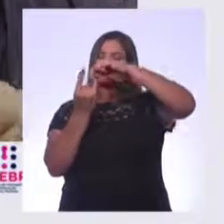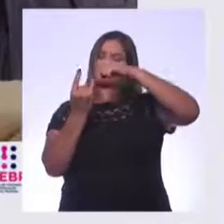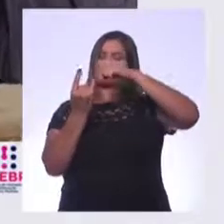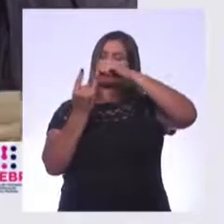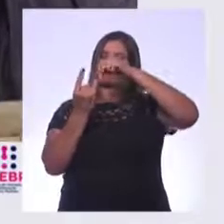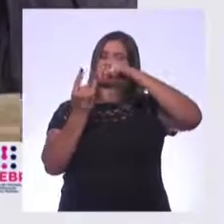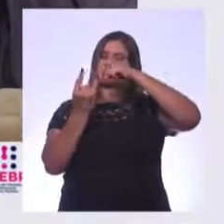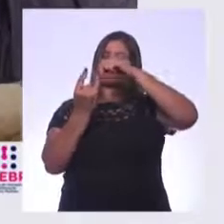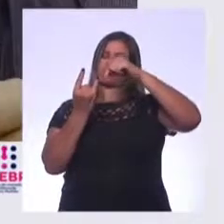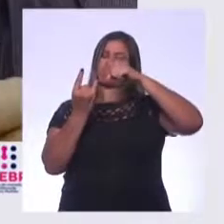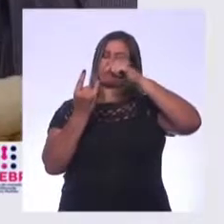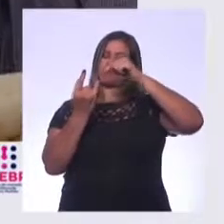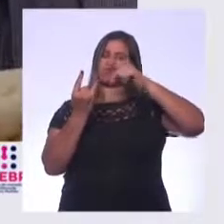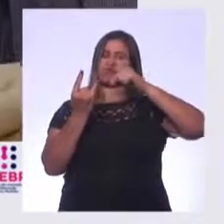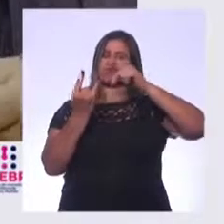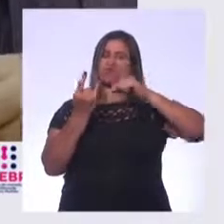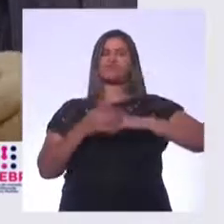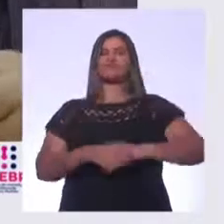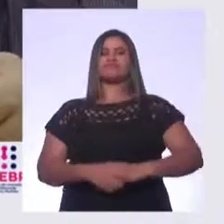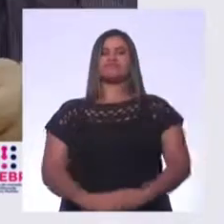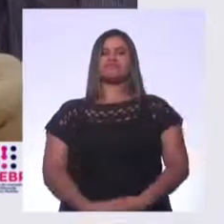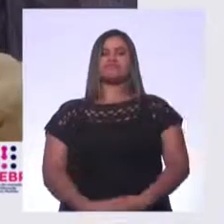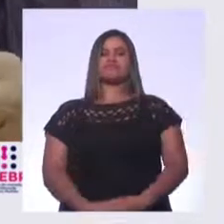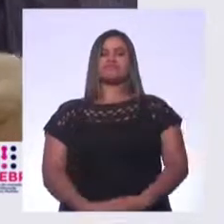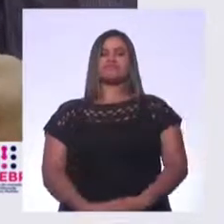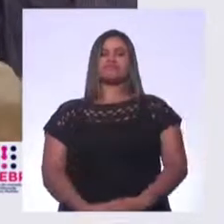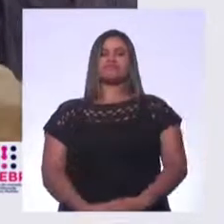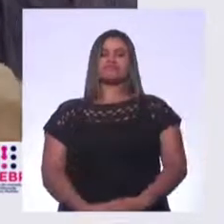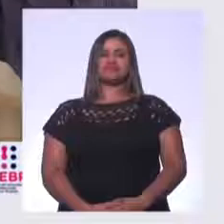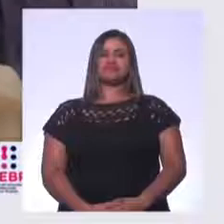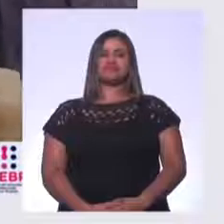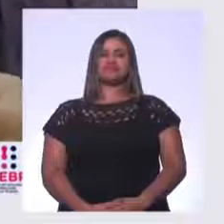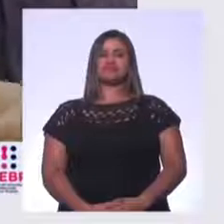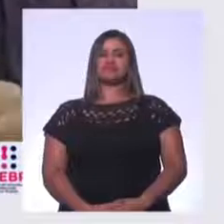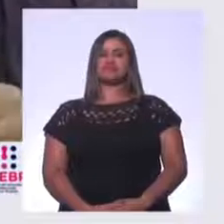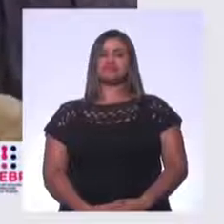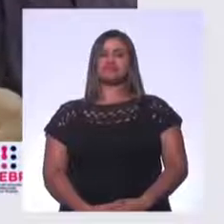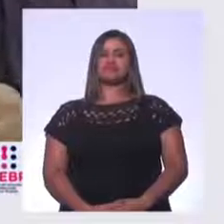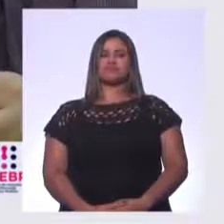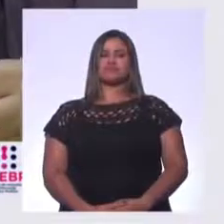dessa forma, o resistor à haste